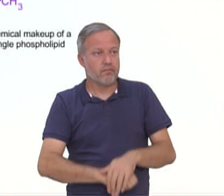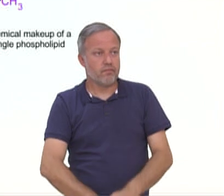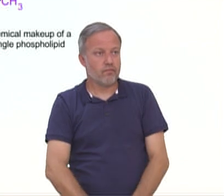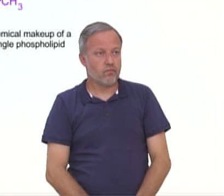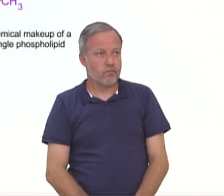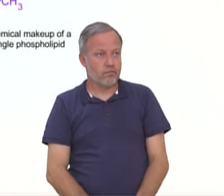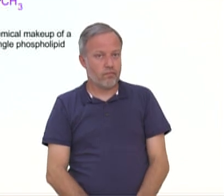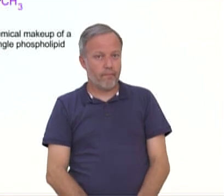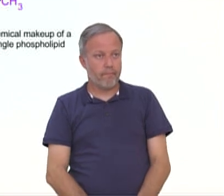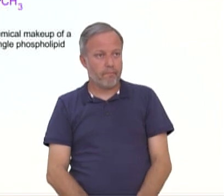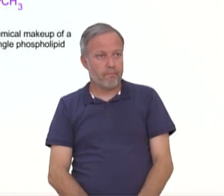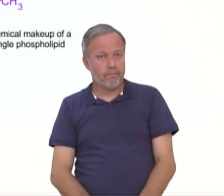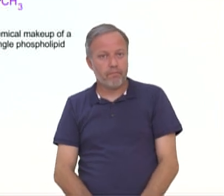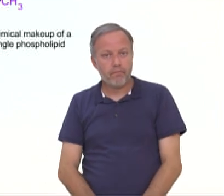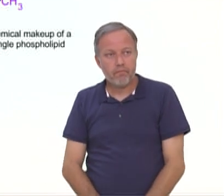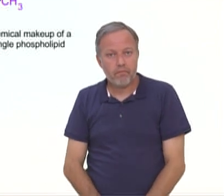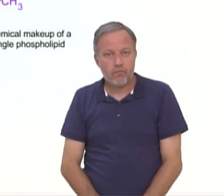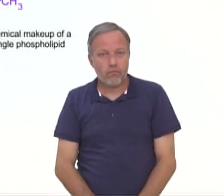dela.